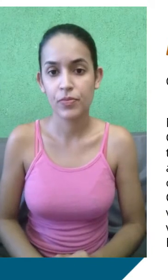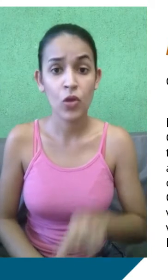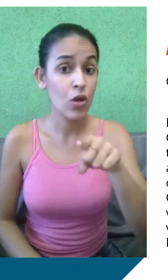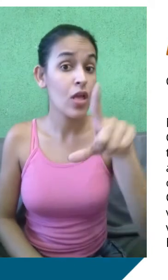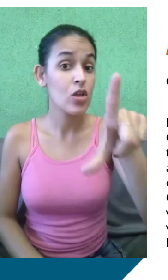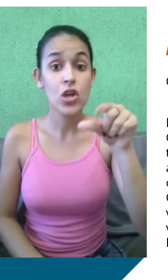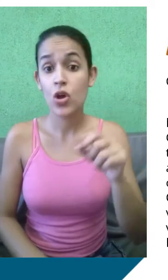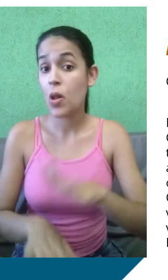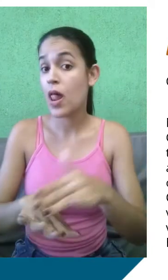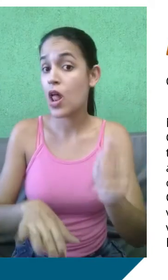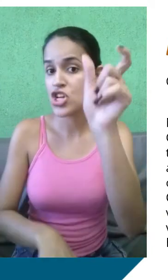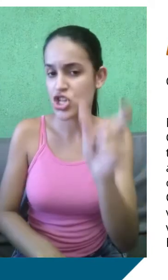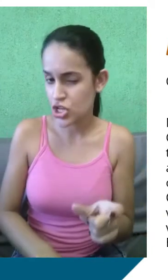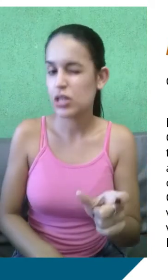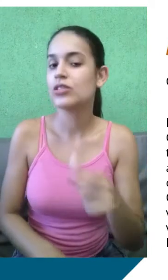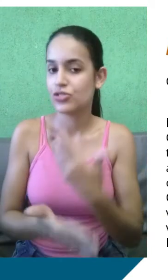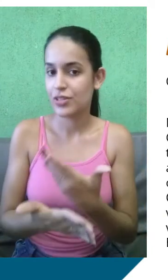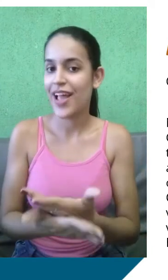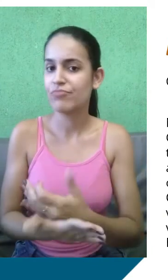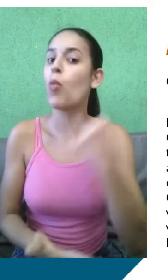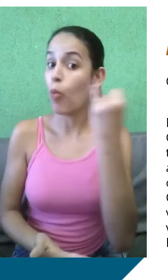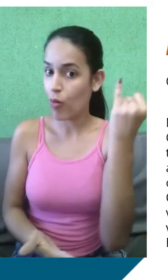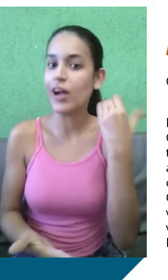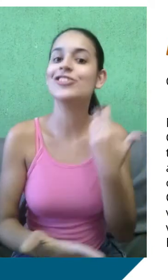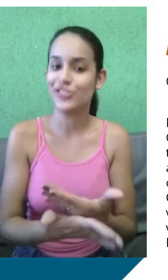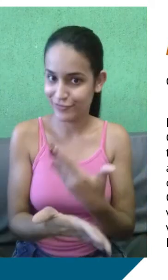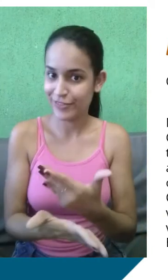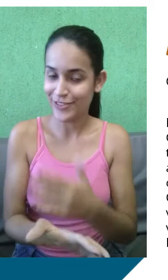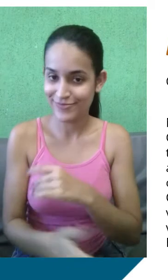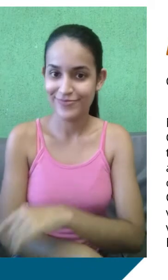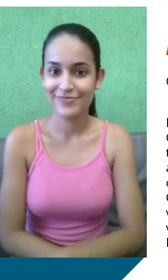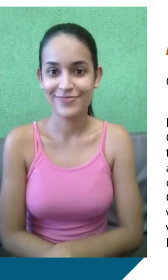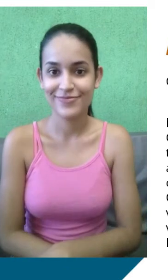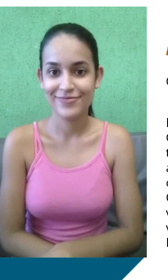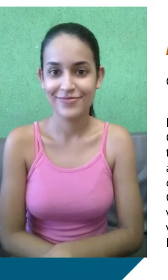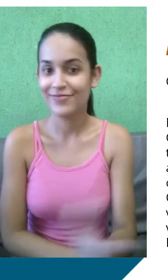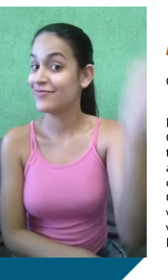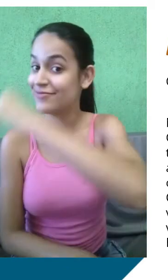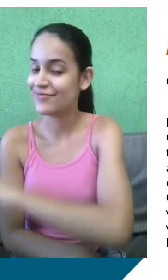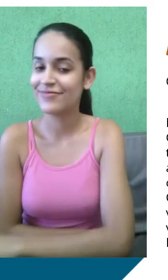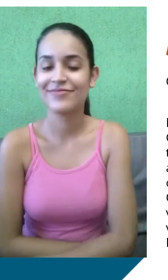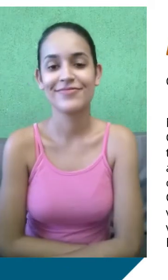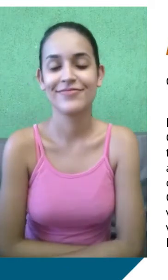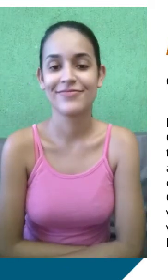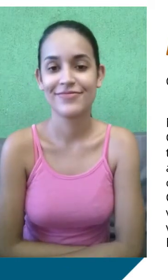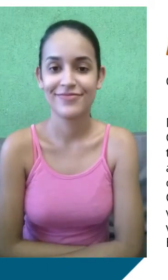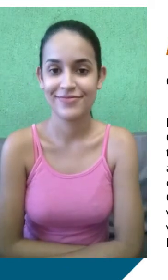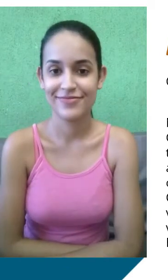explicações, você pode pausar o vídeo e depois retomá-lo. O importante é que você veja a melhor forma de nos